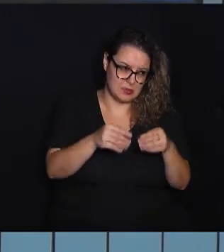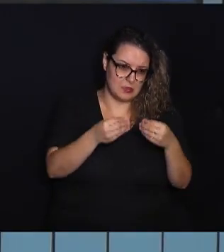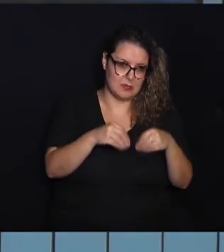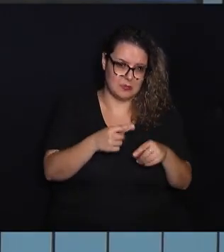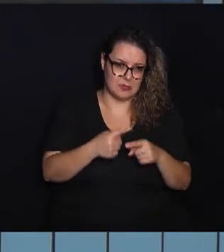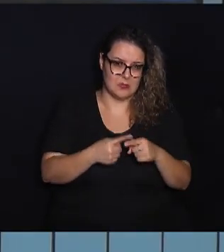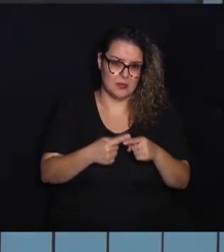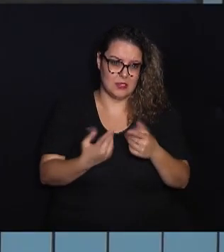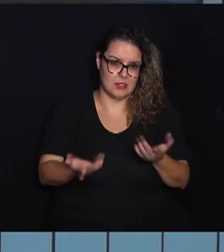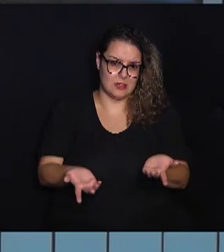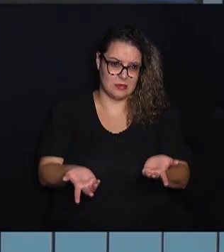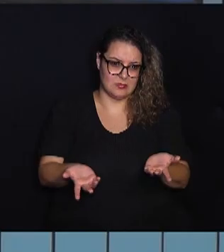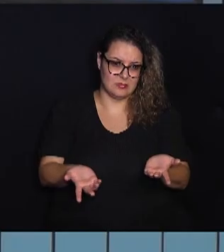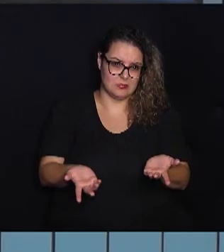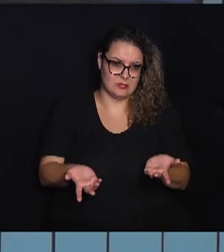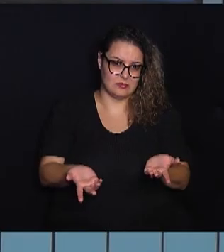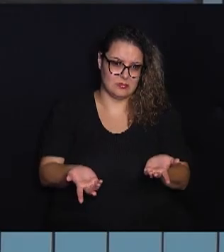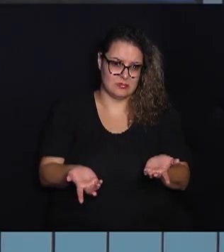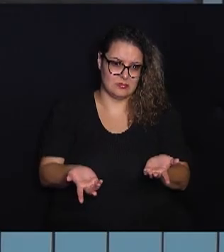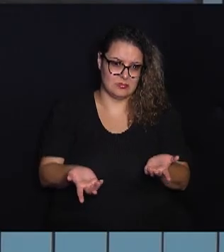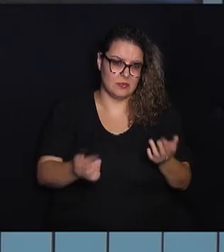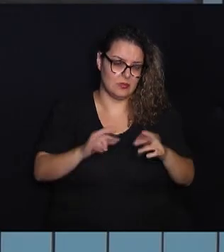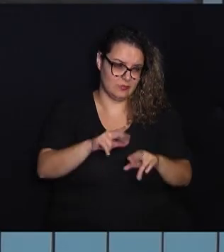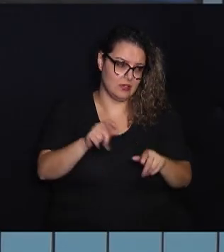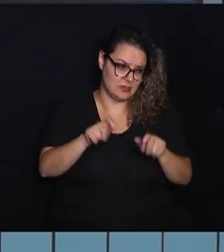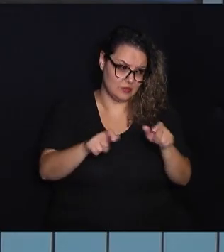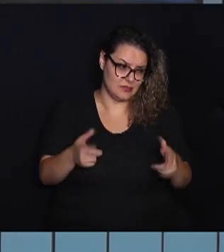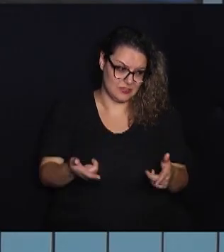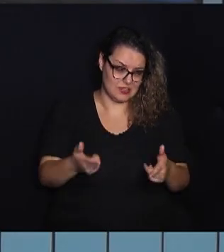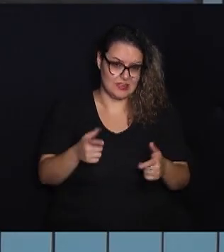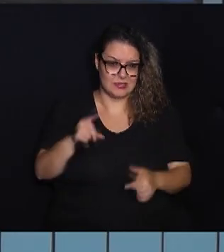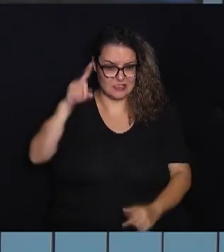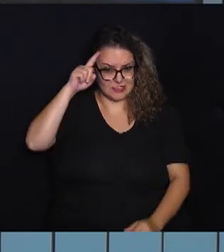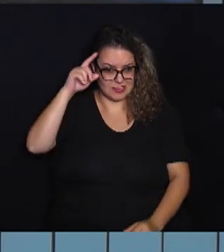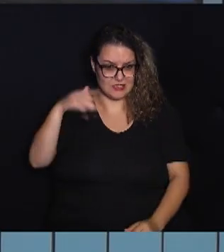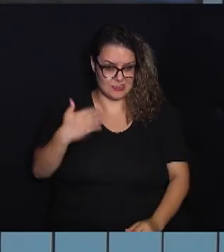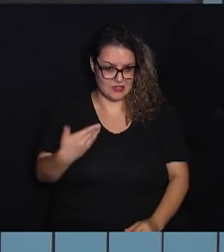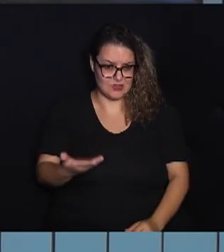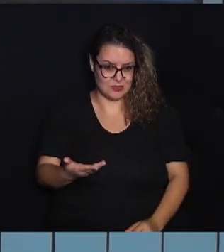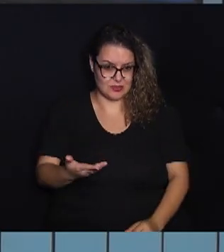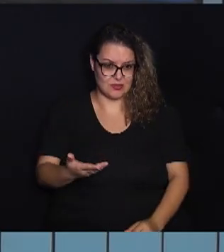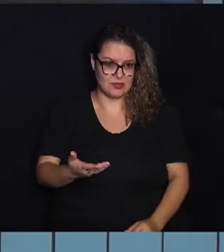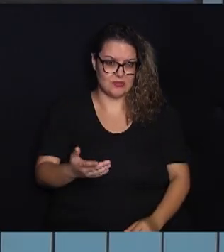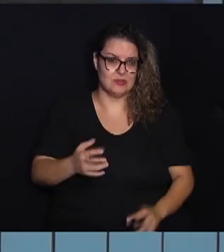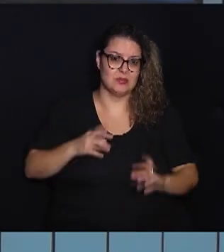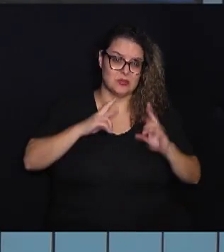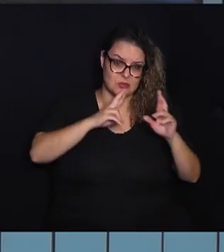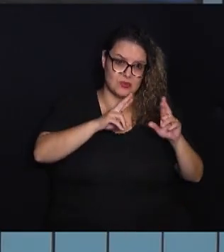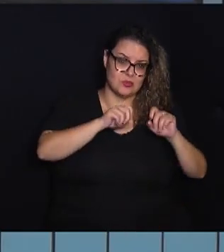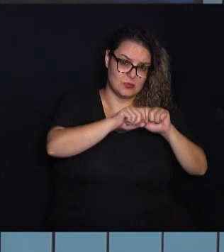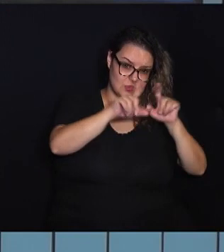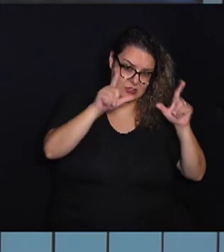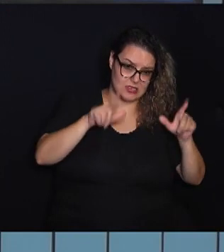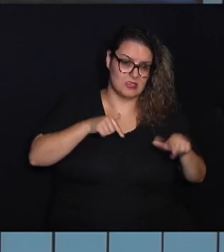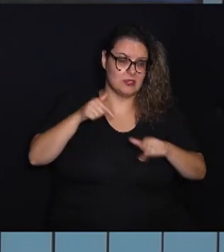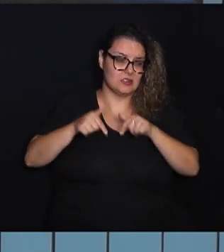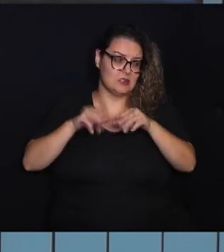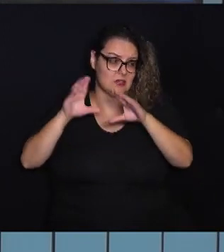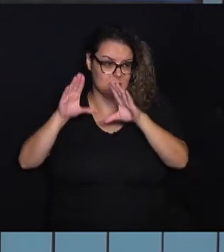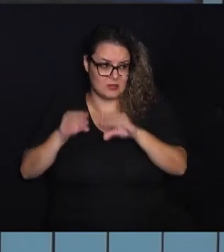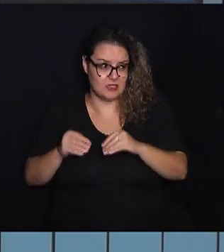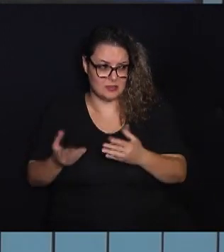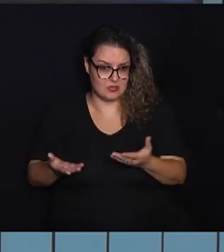Porque bastante gente, né, tem essa rotina, né, de dormir durante o dia e trabalhar à noite,